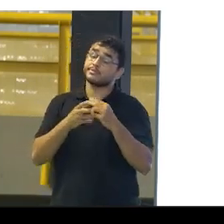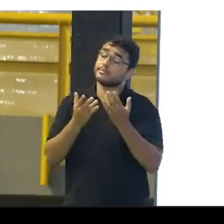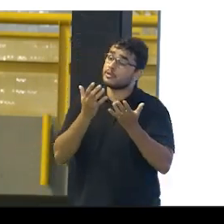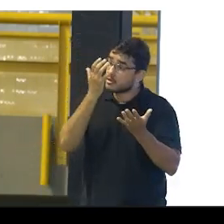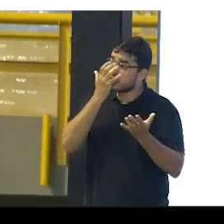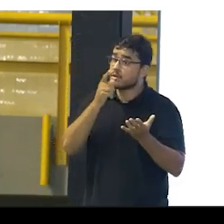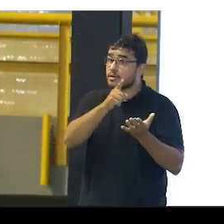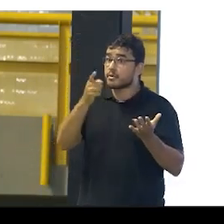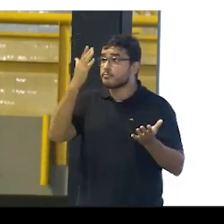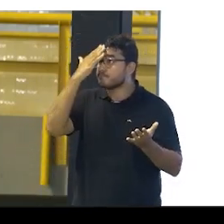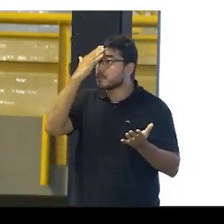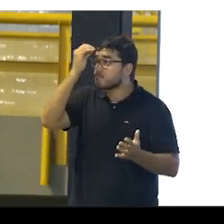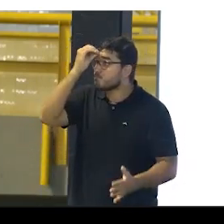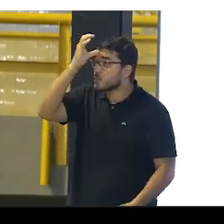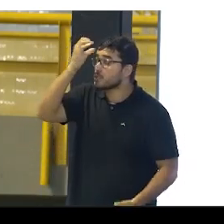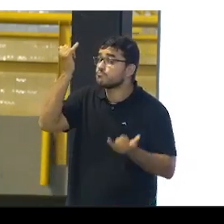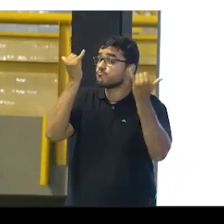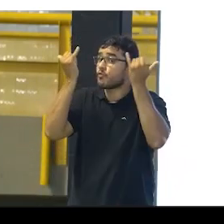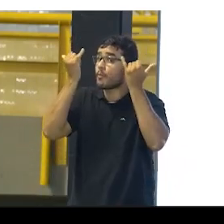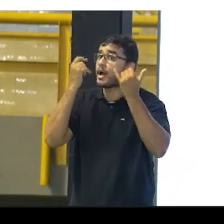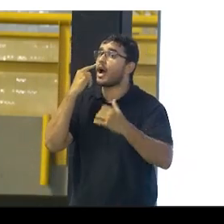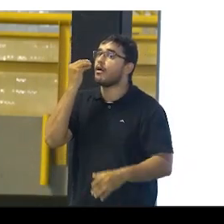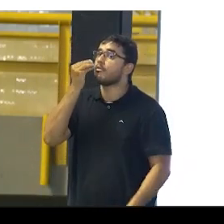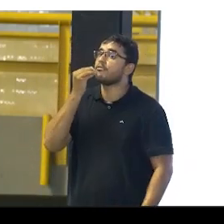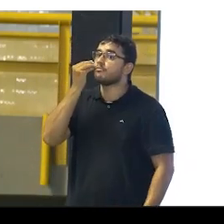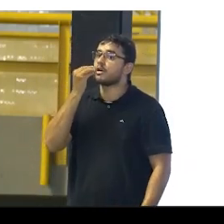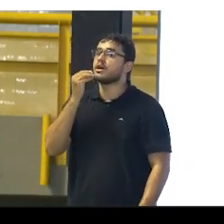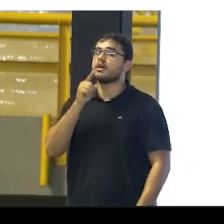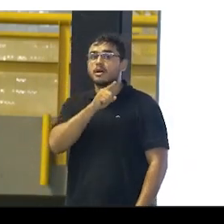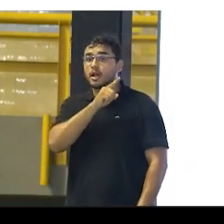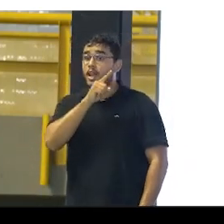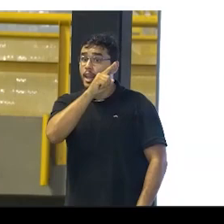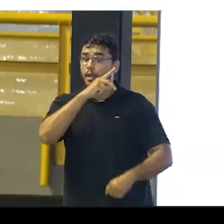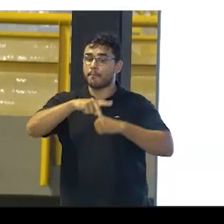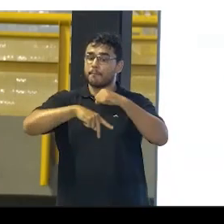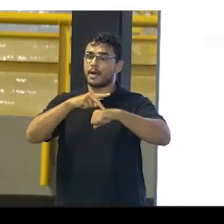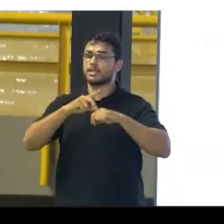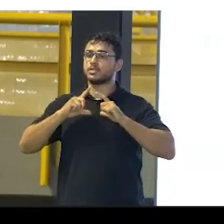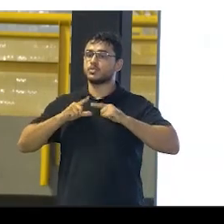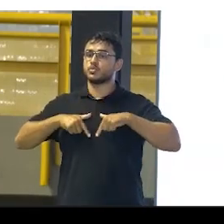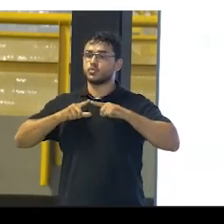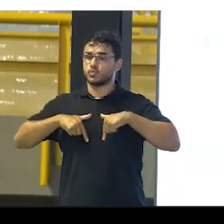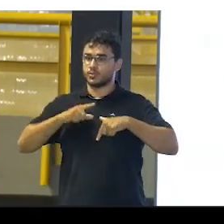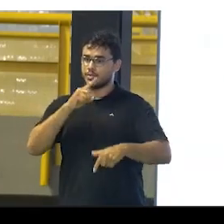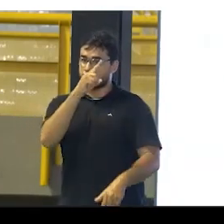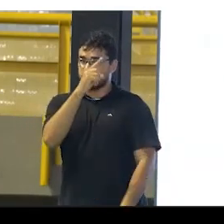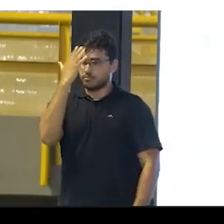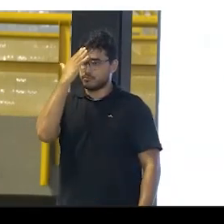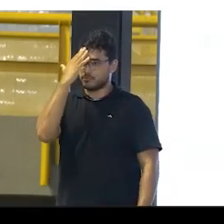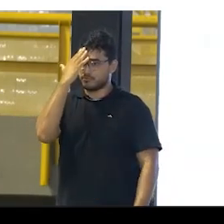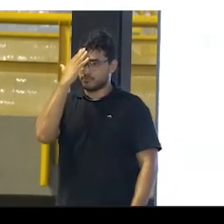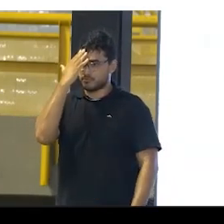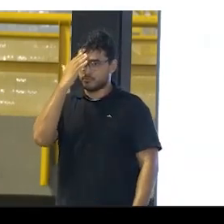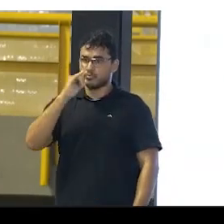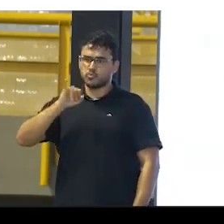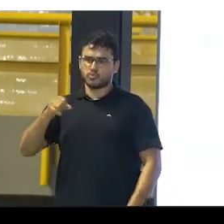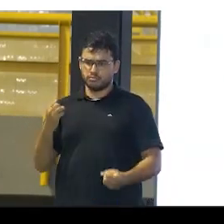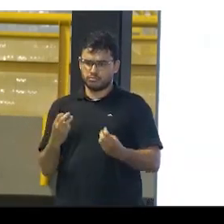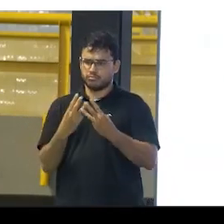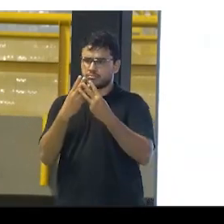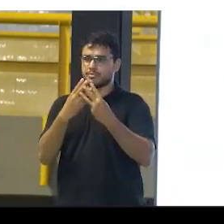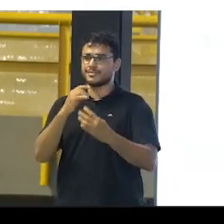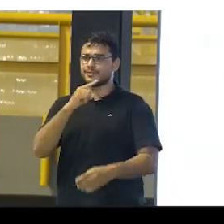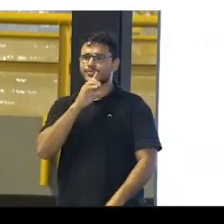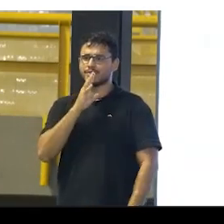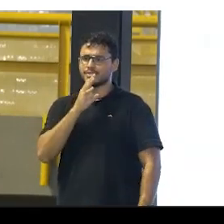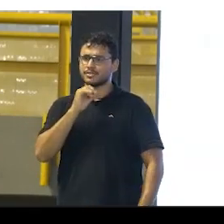ter essa sapiência. E o povo judeu tem. Um país super recente, que é exatamente o país mais desenvolvido do